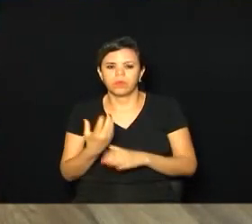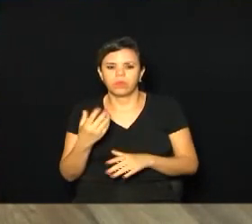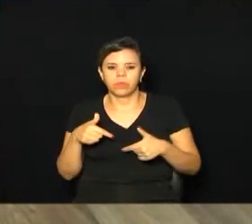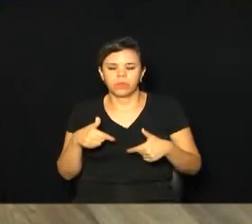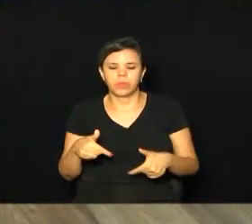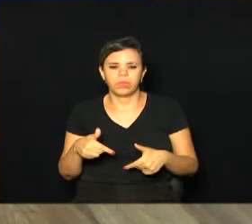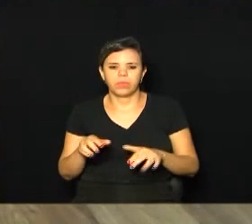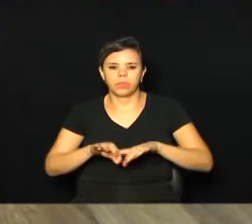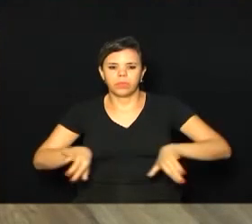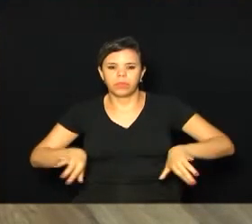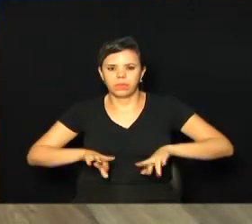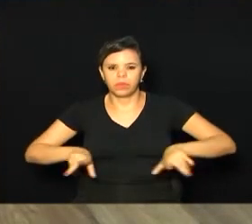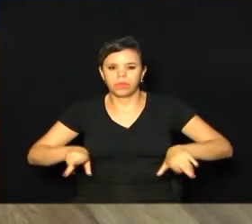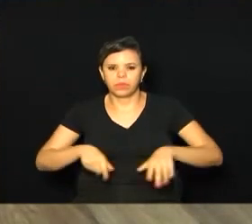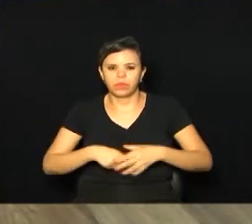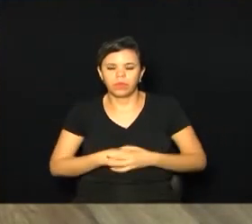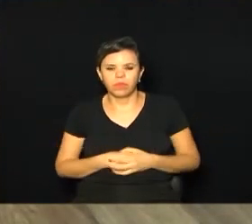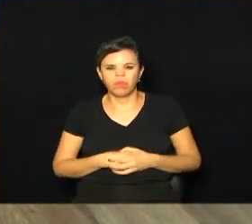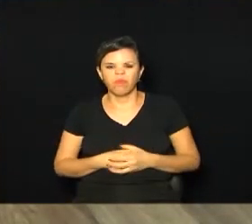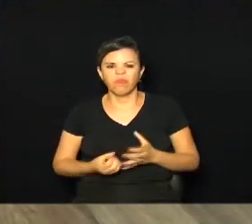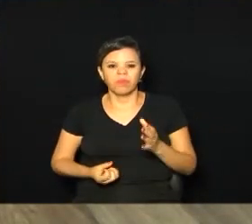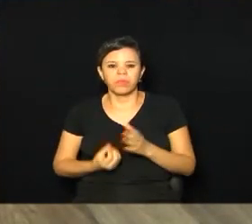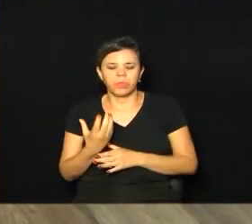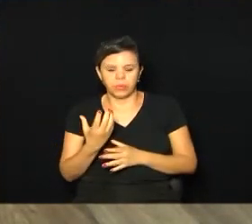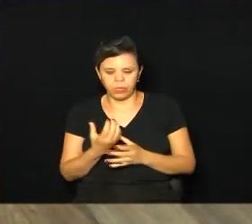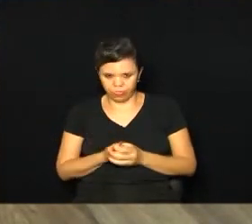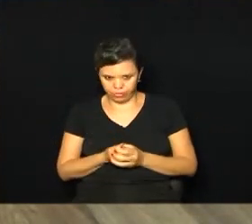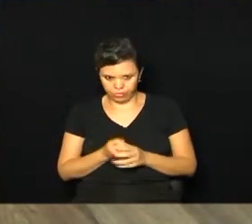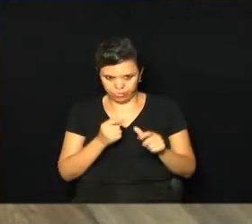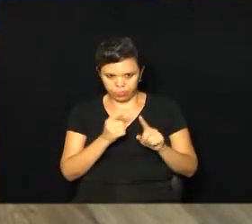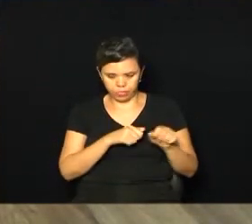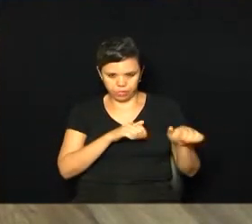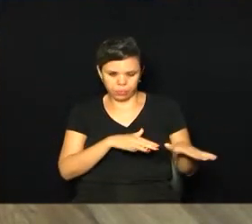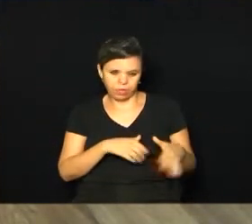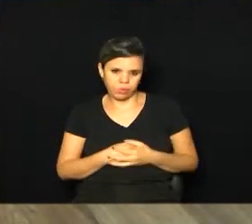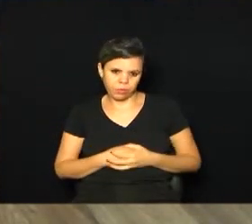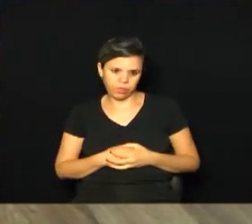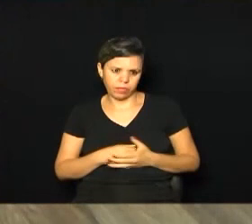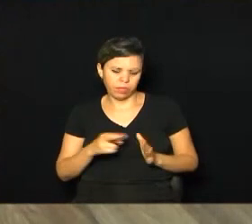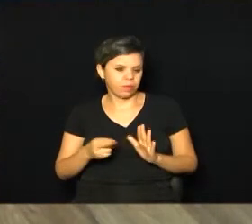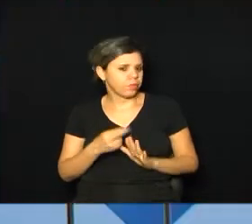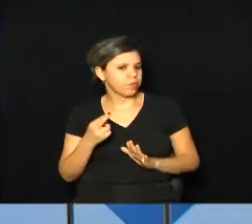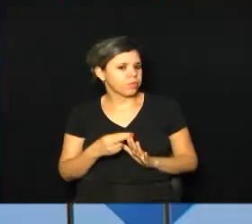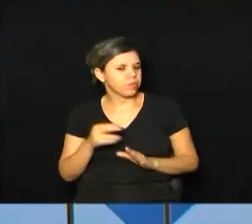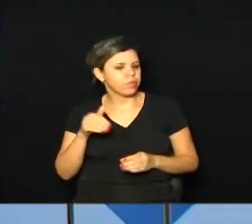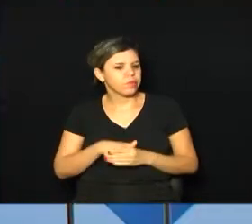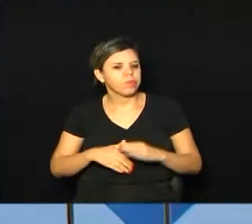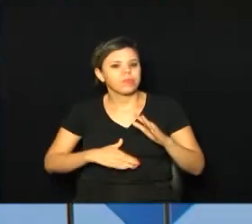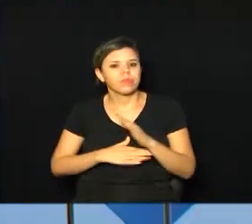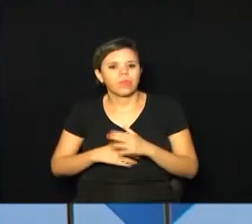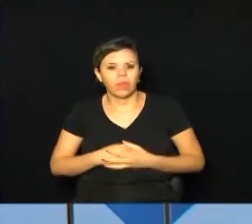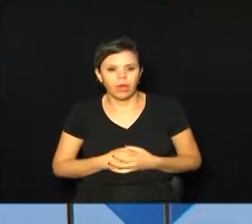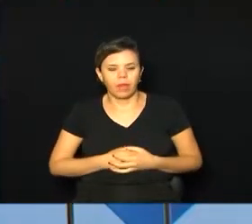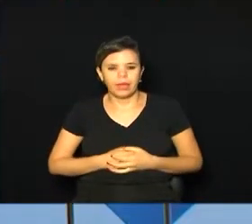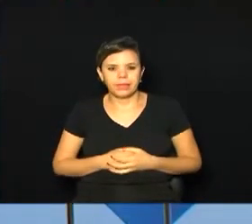iniciativas distintas. Ela foi criada aí em setembro através de uma resolução que foi votada aqui na Câmara